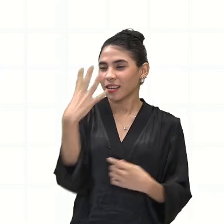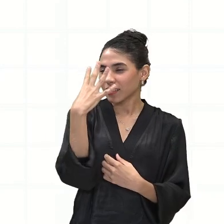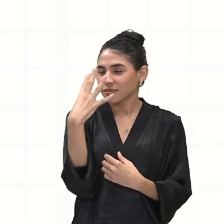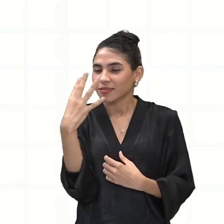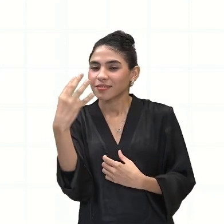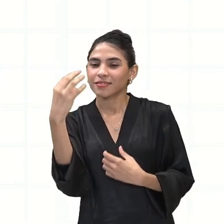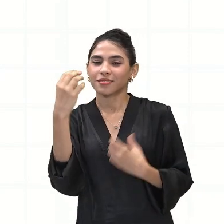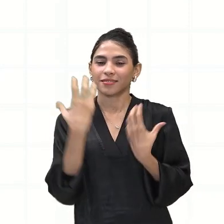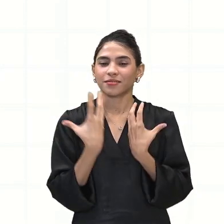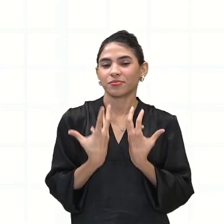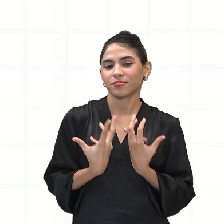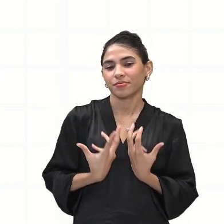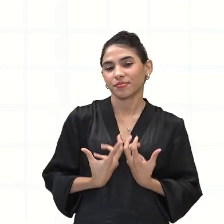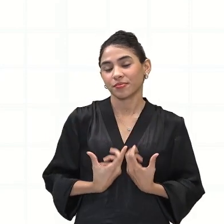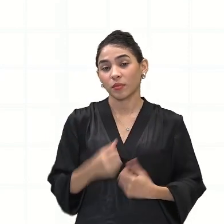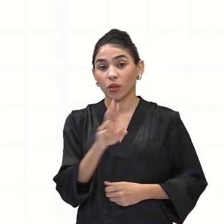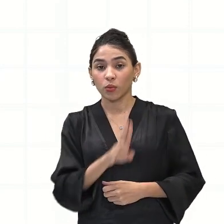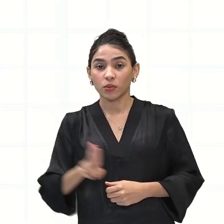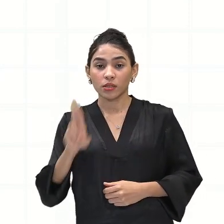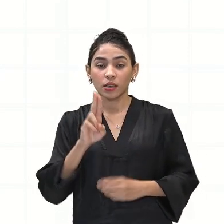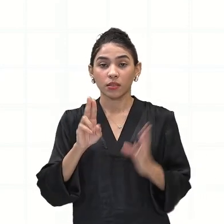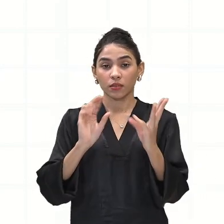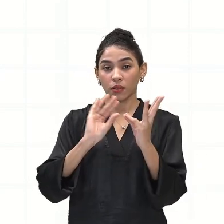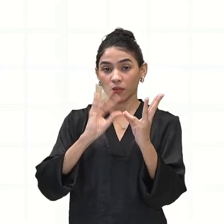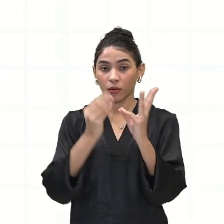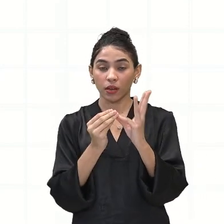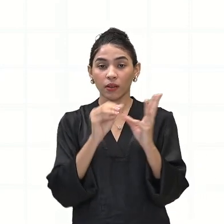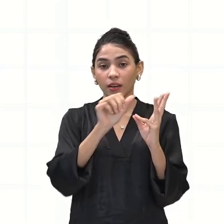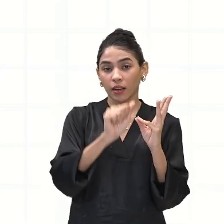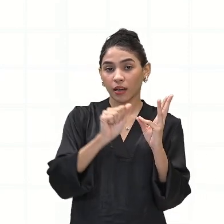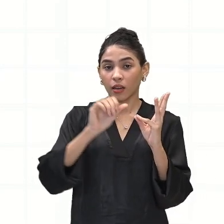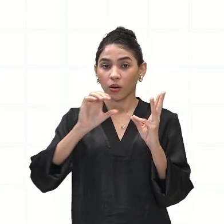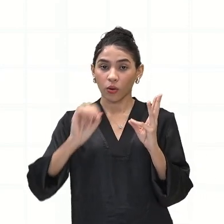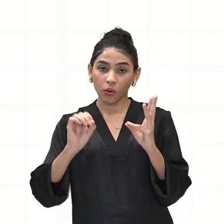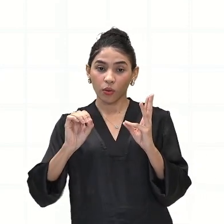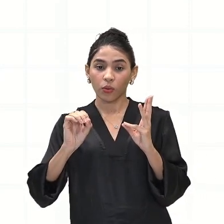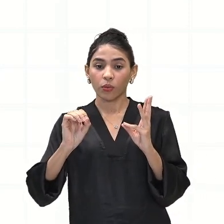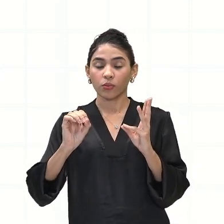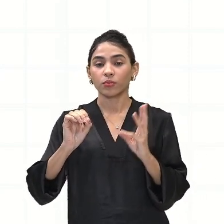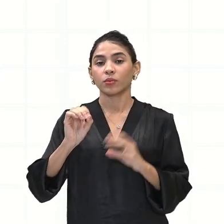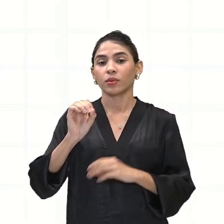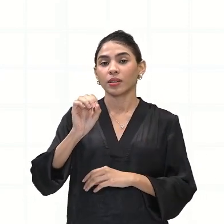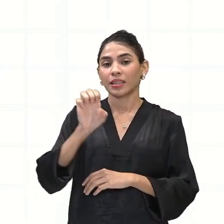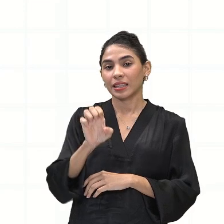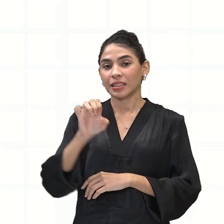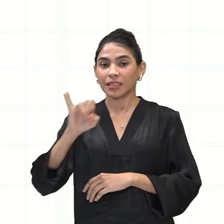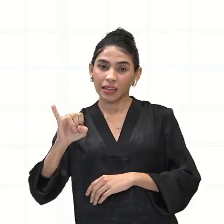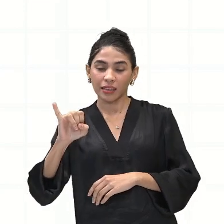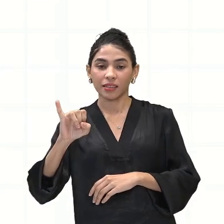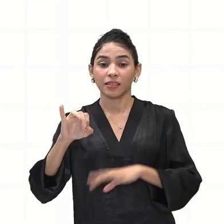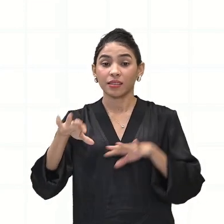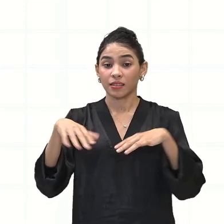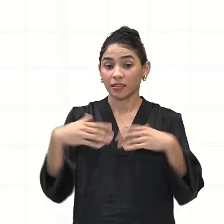relaxe, utilizando aí as vogais A, O e o EN, o AN, também trazendo numa